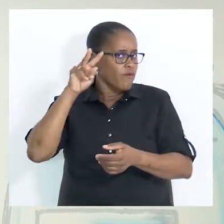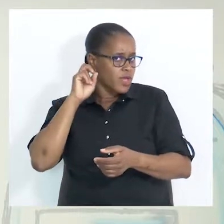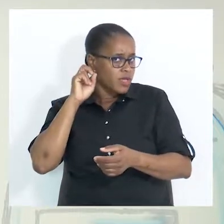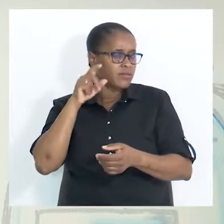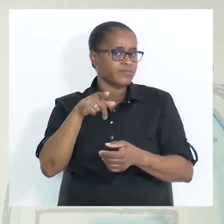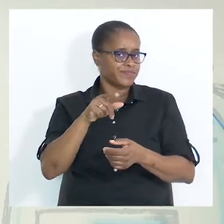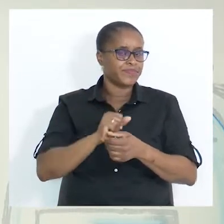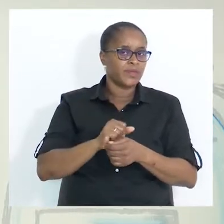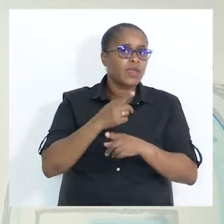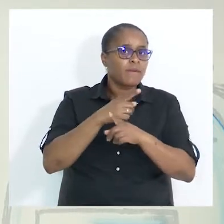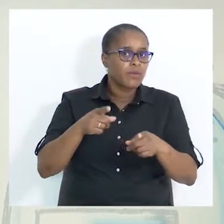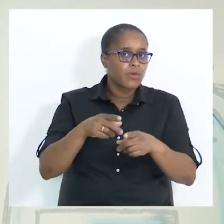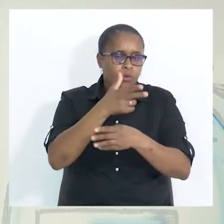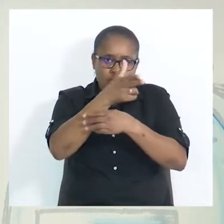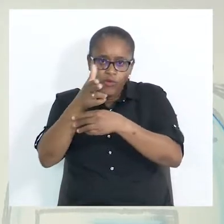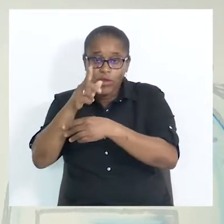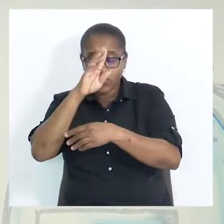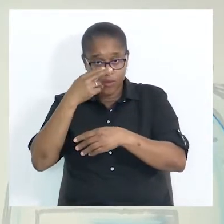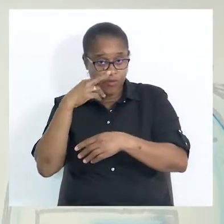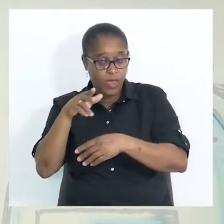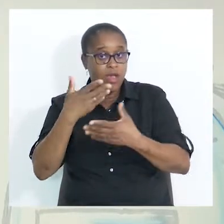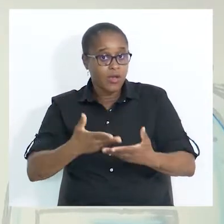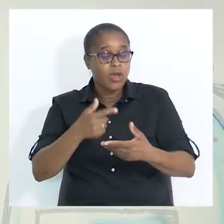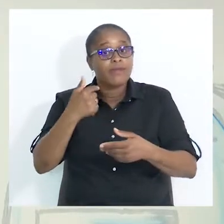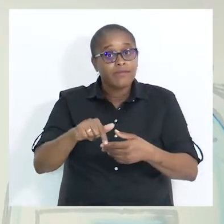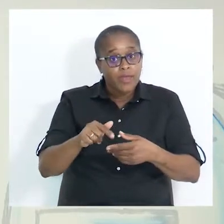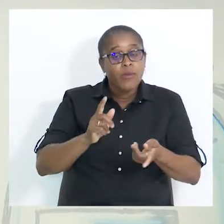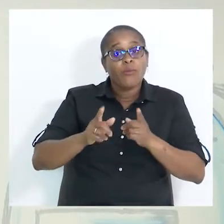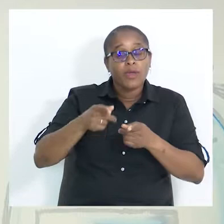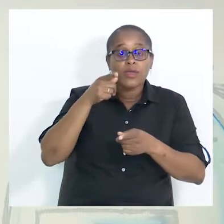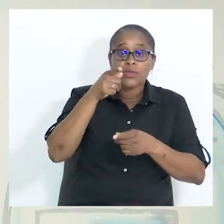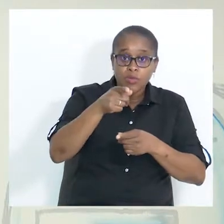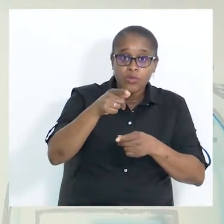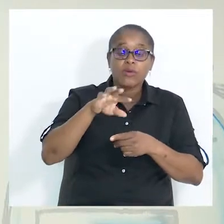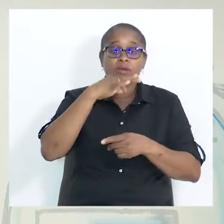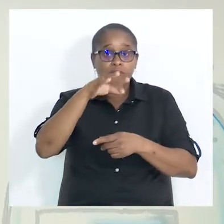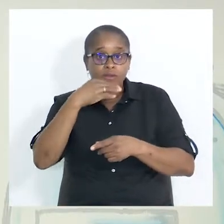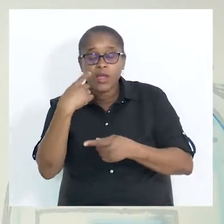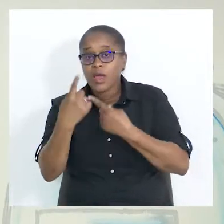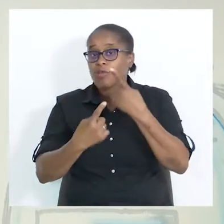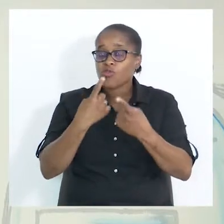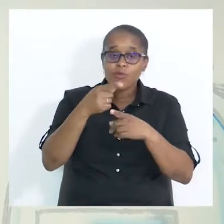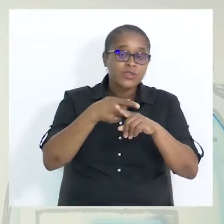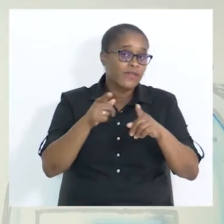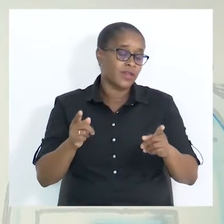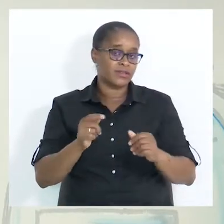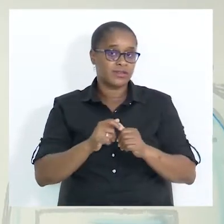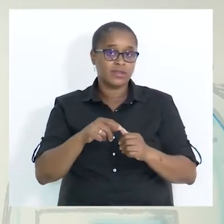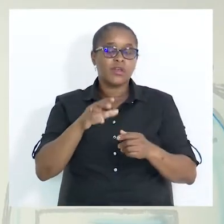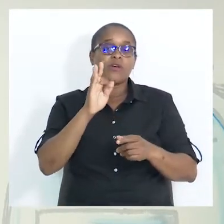ouvir, porque o vídeo que vai passar agora tem aquilo que tu vais dar conta de algumas